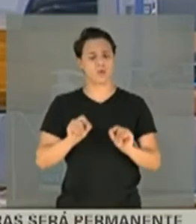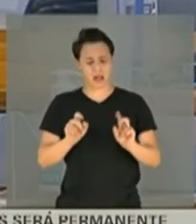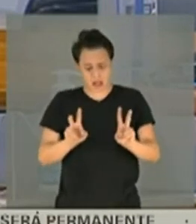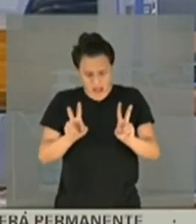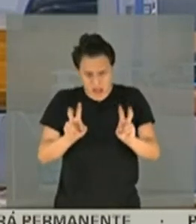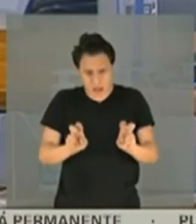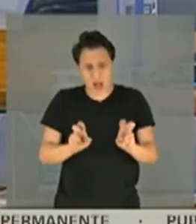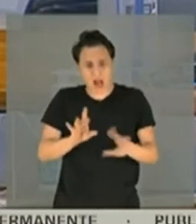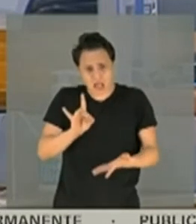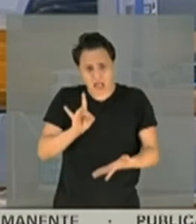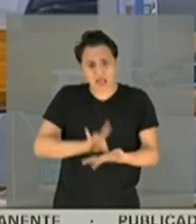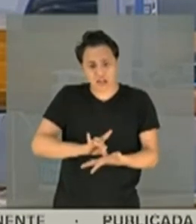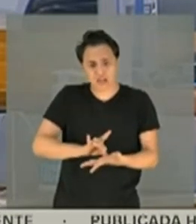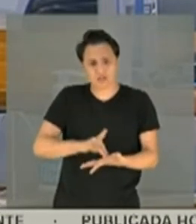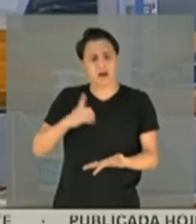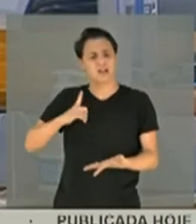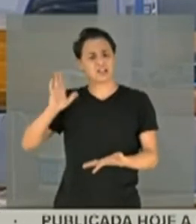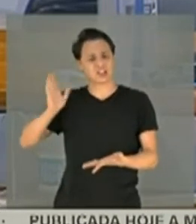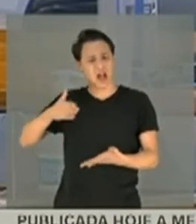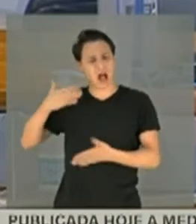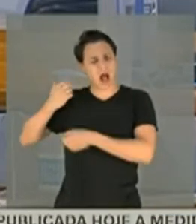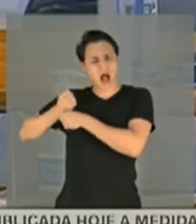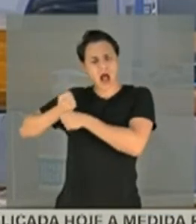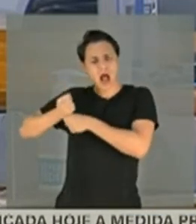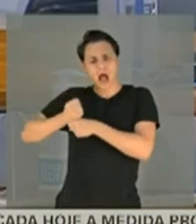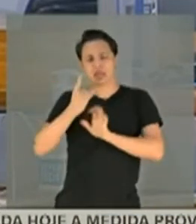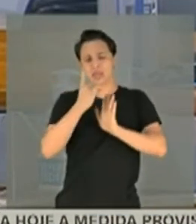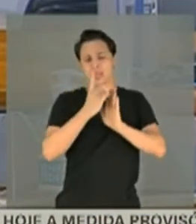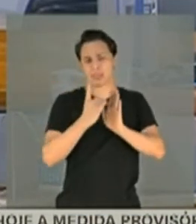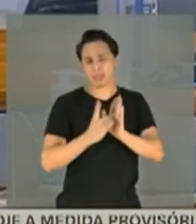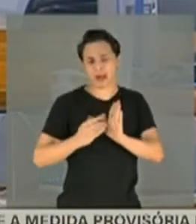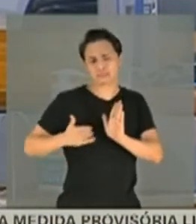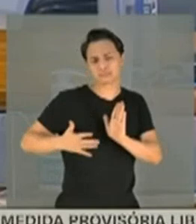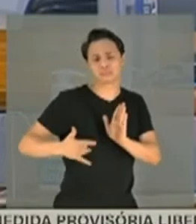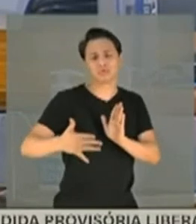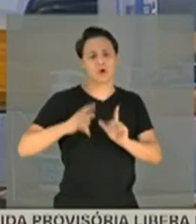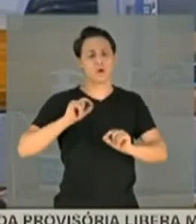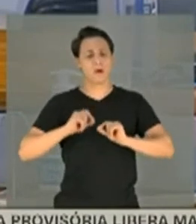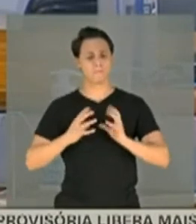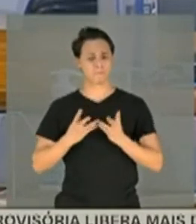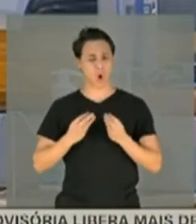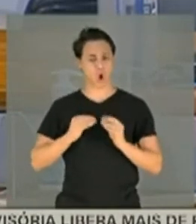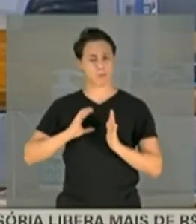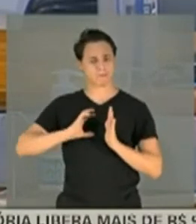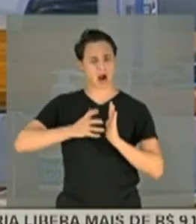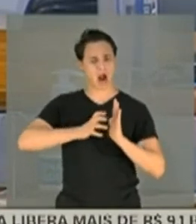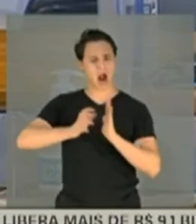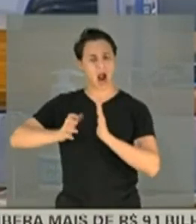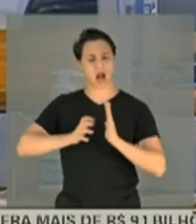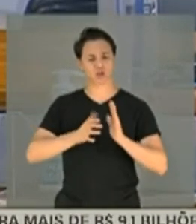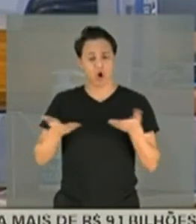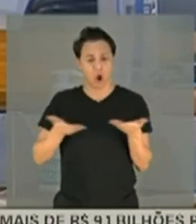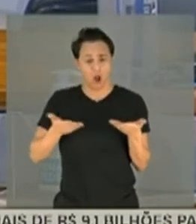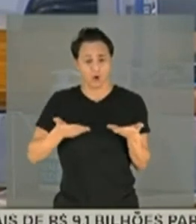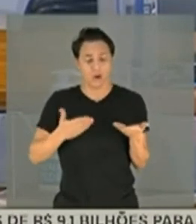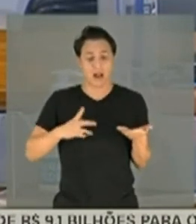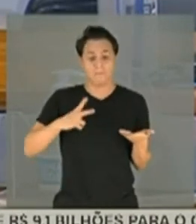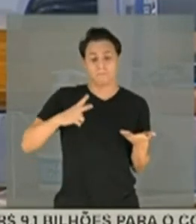abraçada durante décadas por muitos partidos políticos que agora, por uma questão